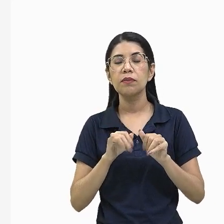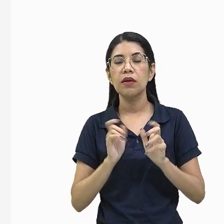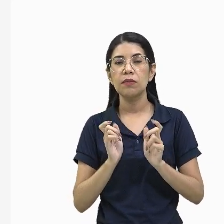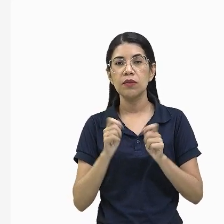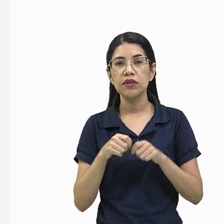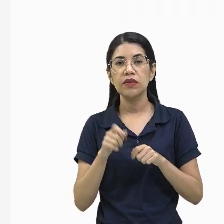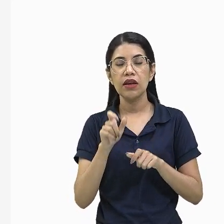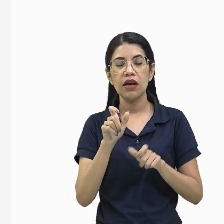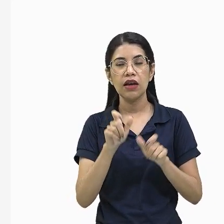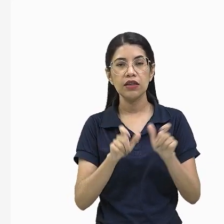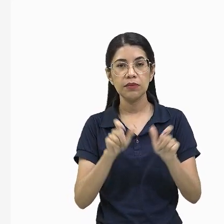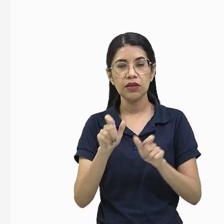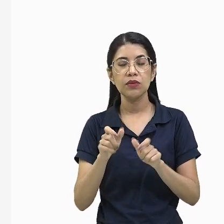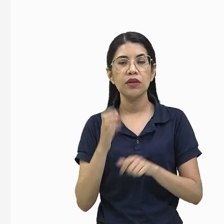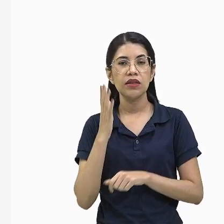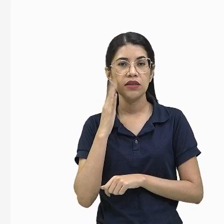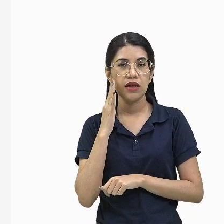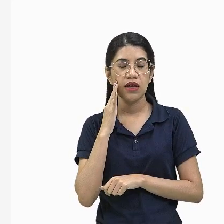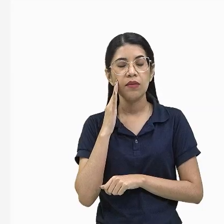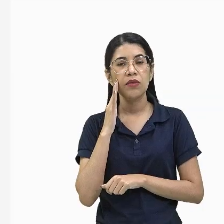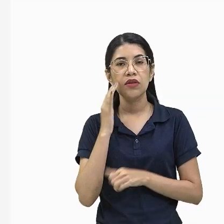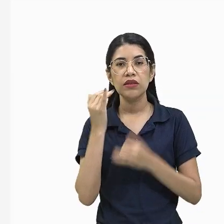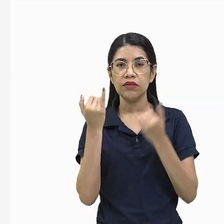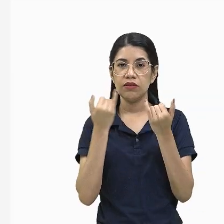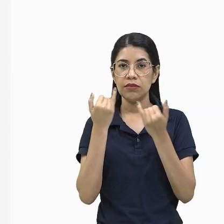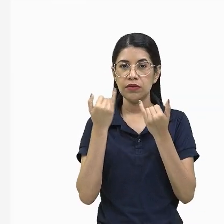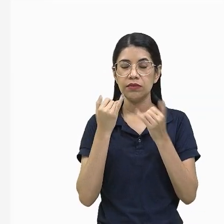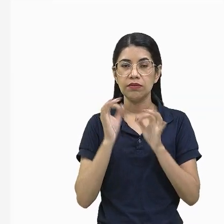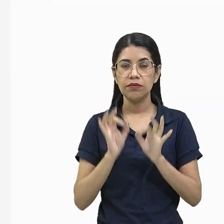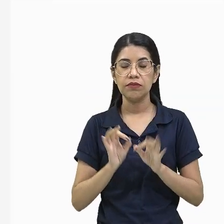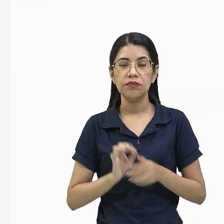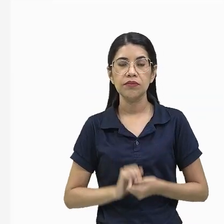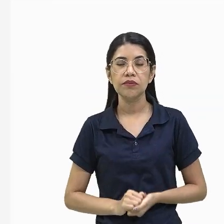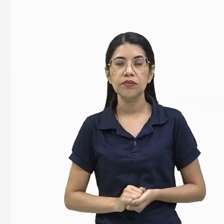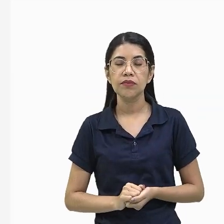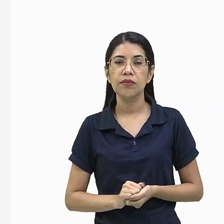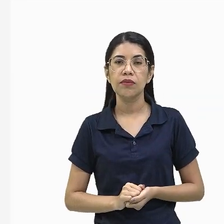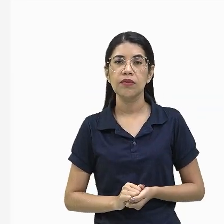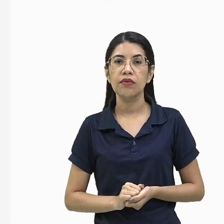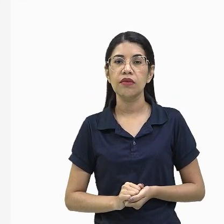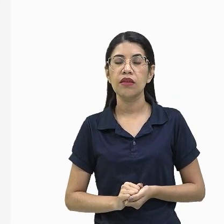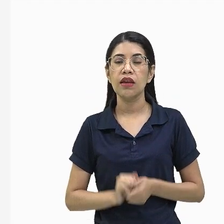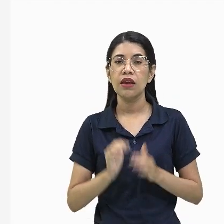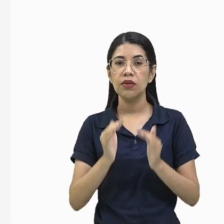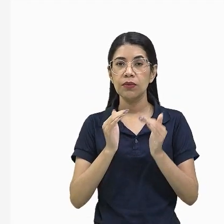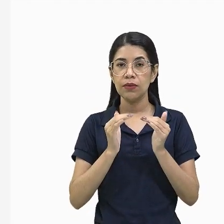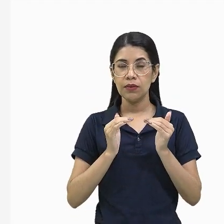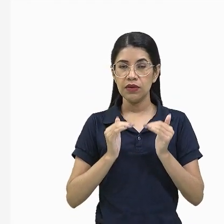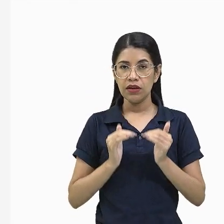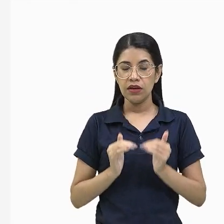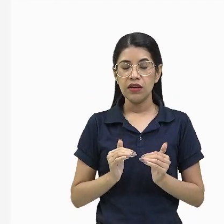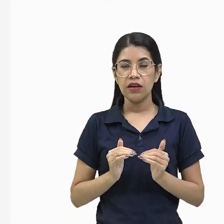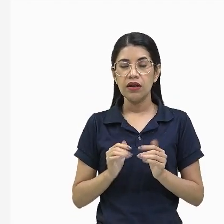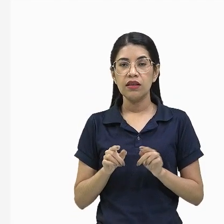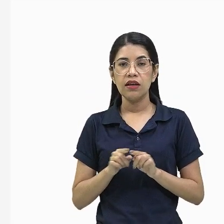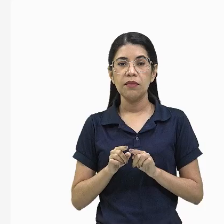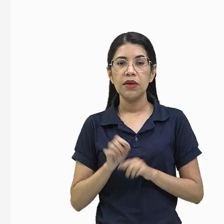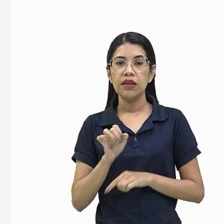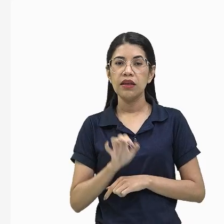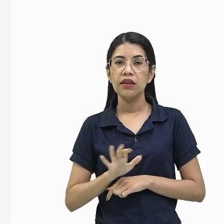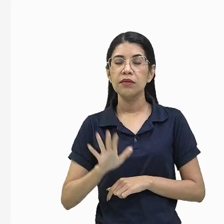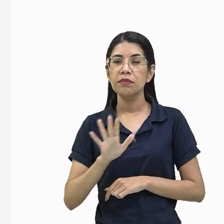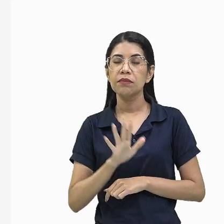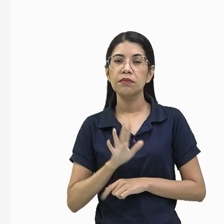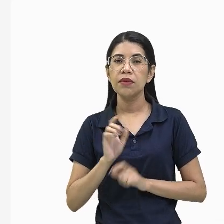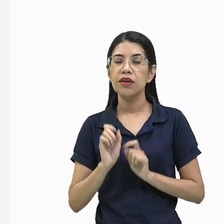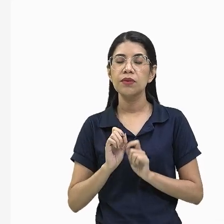com que essa campanha chegue ao máximo possível de pessoas, ok? E na parte inferior do nosso texto nós temos as imagens, exatamente